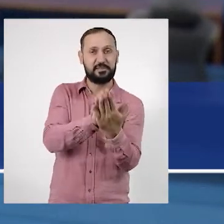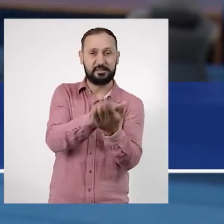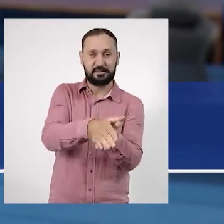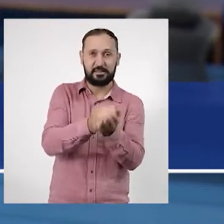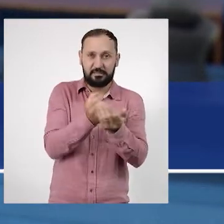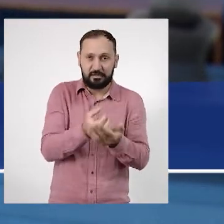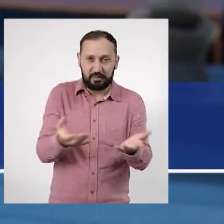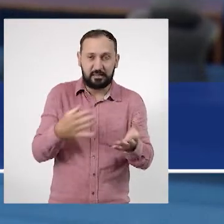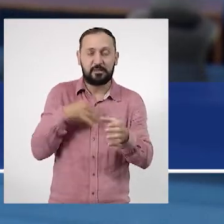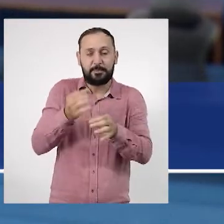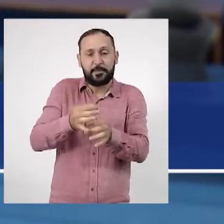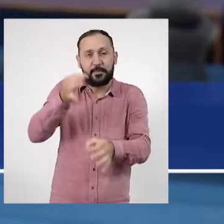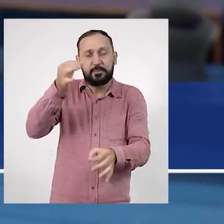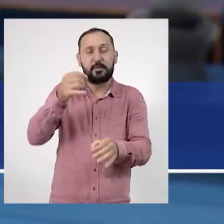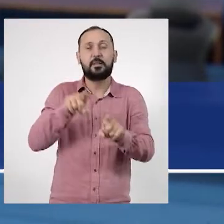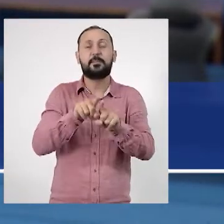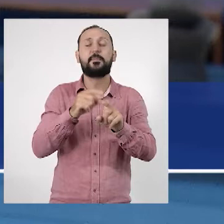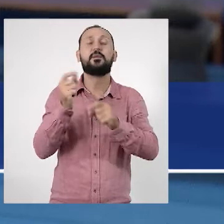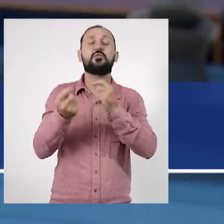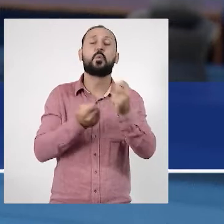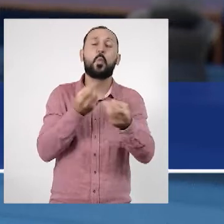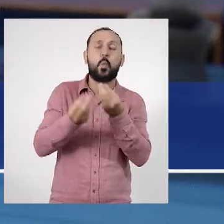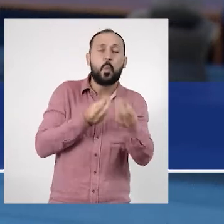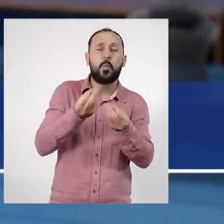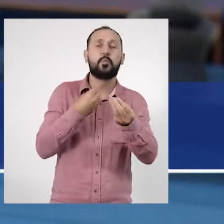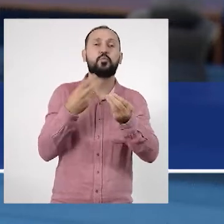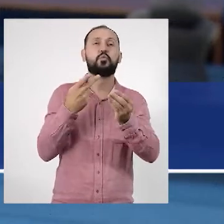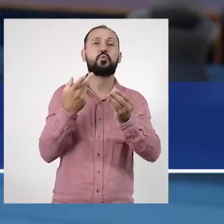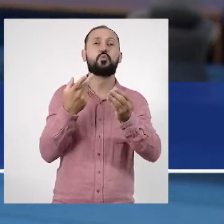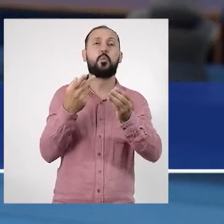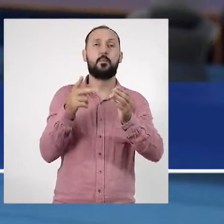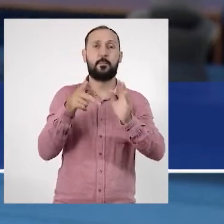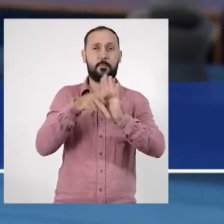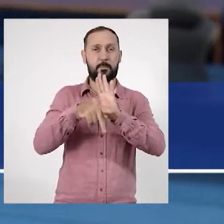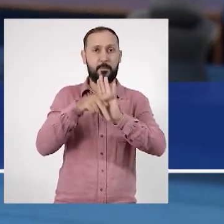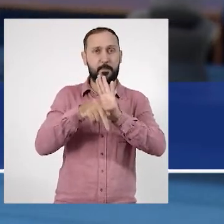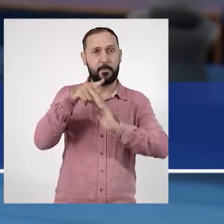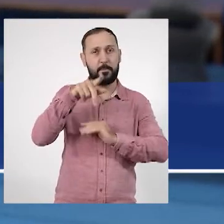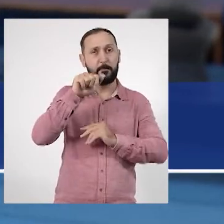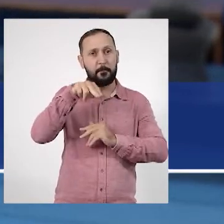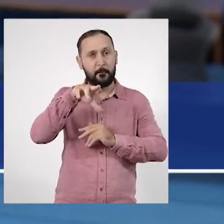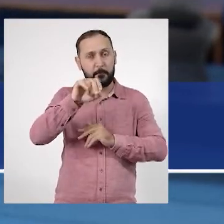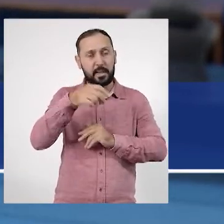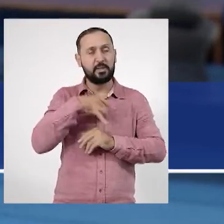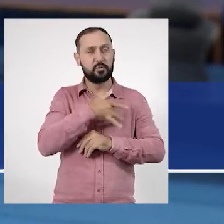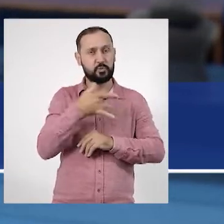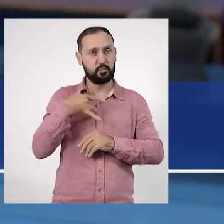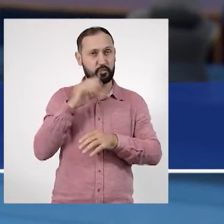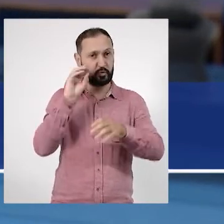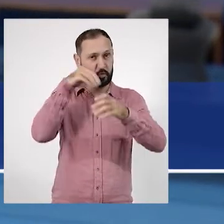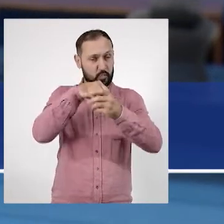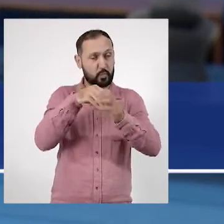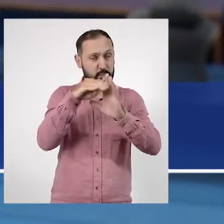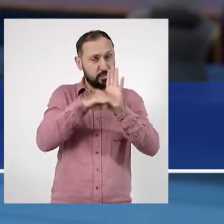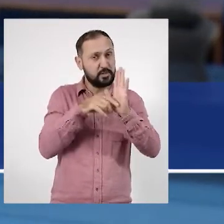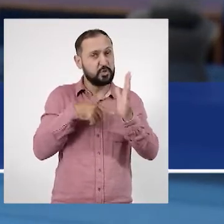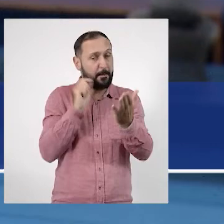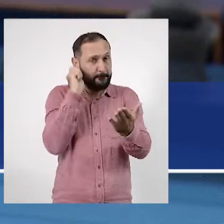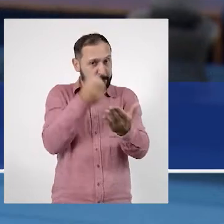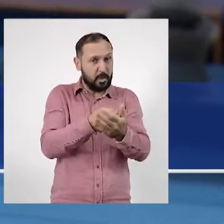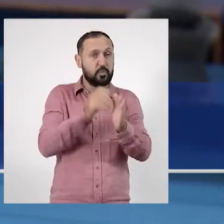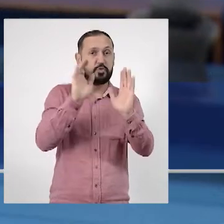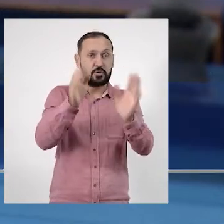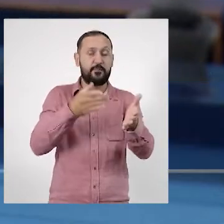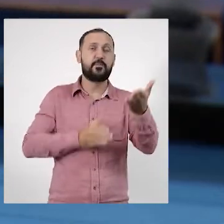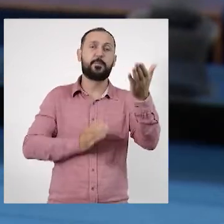medula óssea e o que proíbe a limitação de tratamentos médicos por planos de saúde, desde que esses procedimentos já estejam